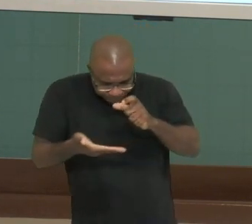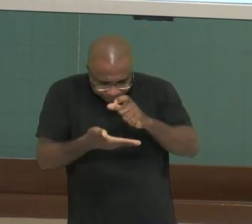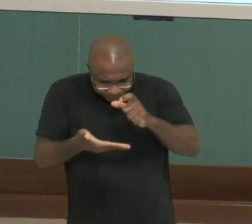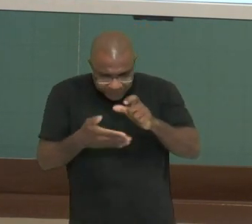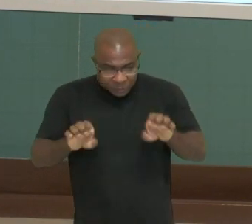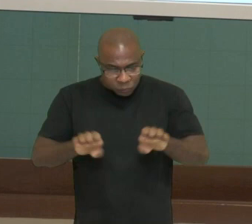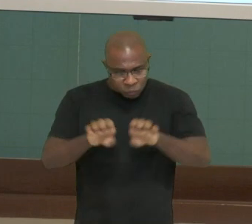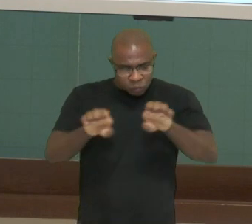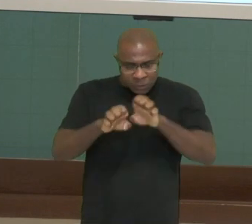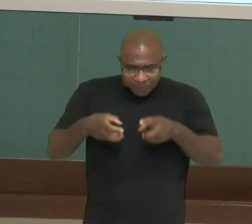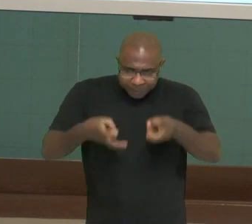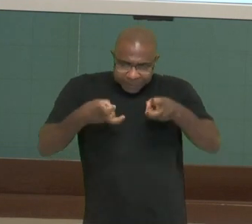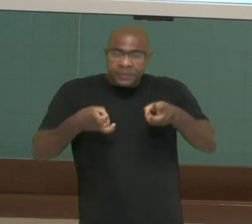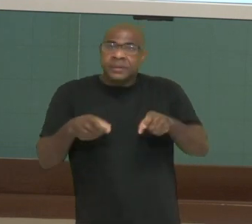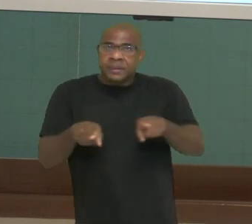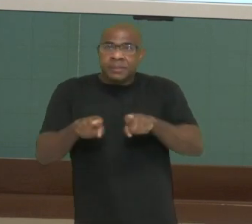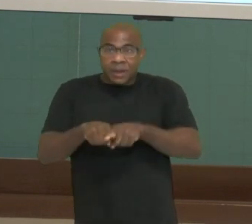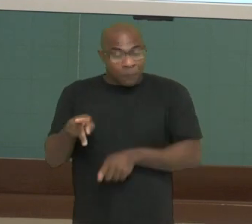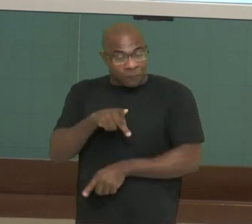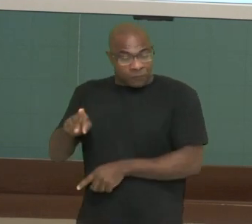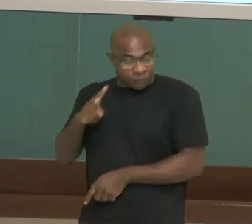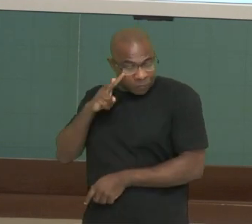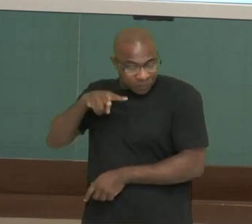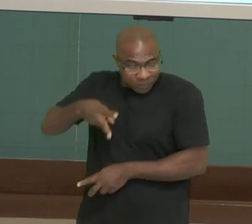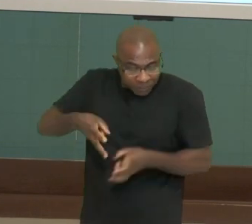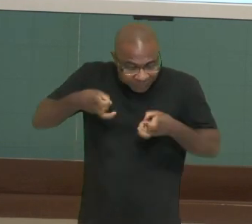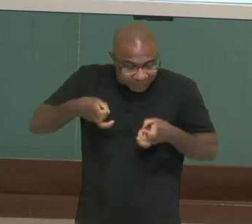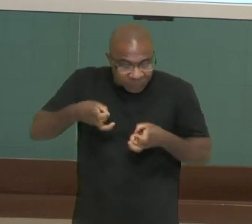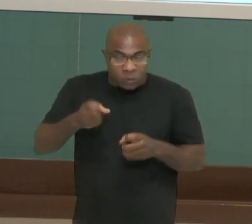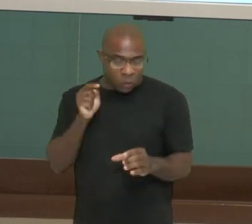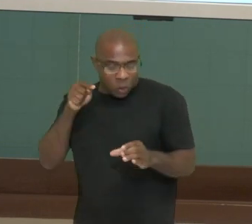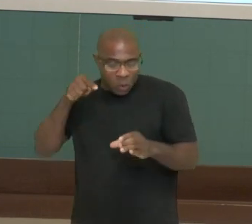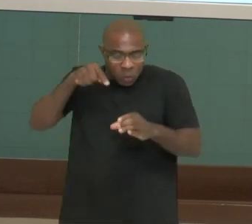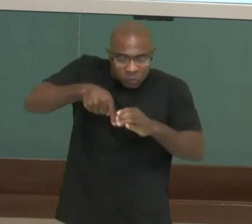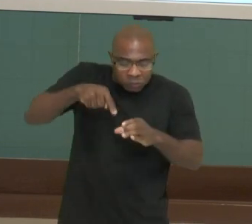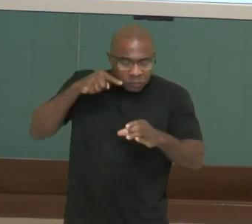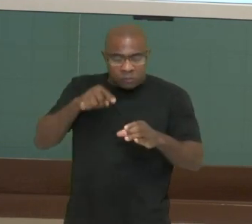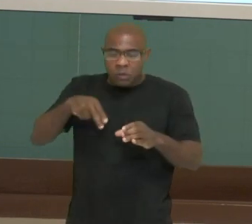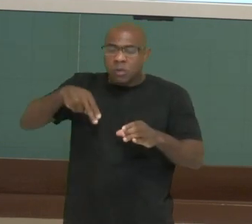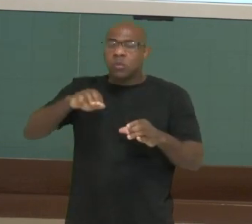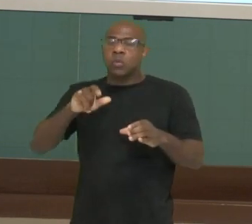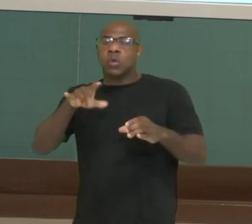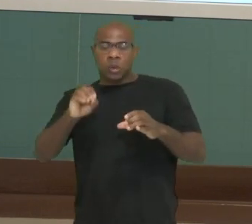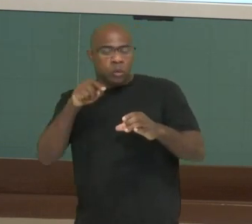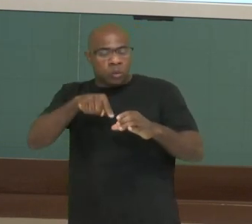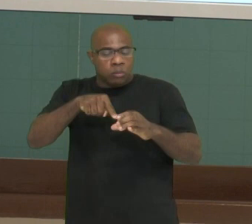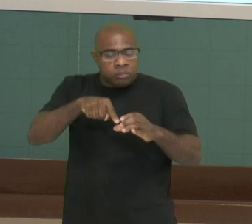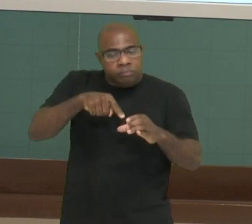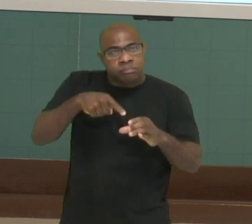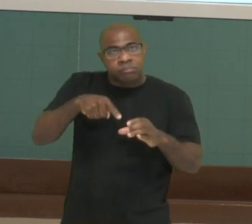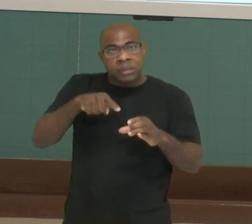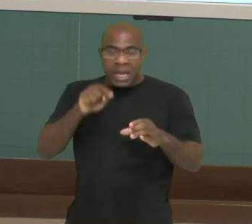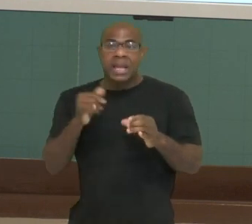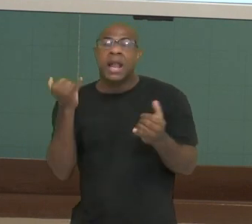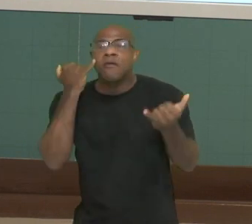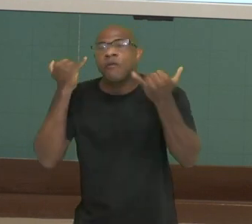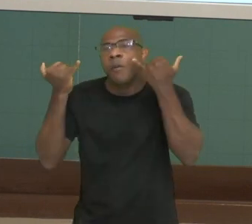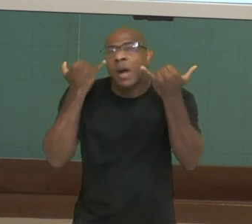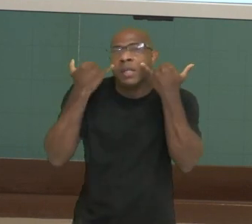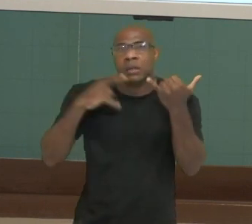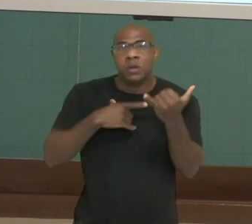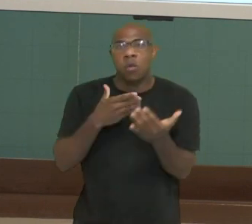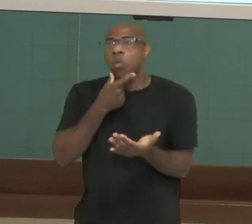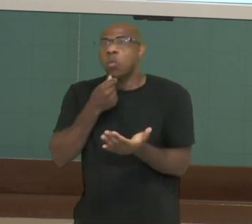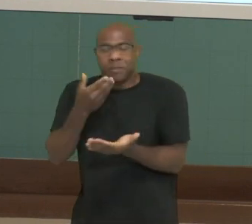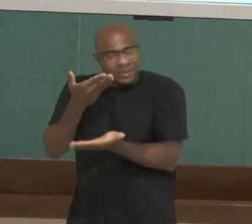estrutura identificada pelo professor como um núcleo. Apenas com essa informação, o